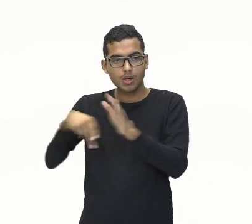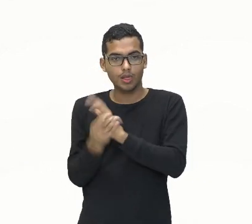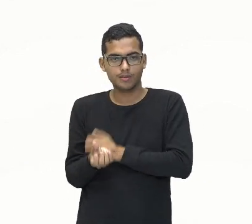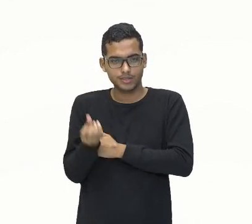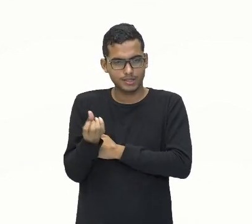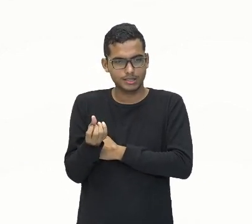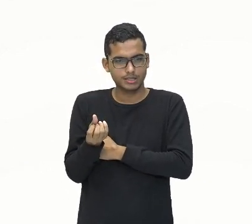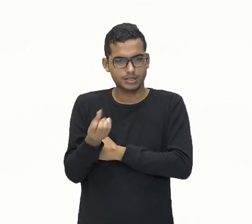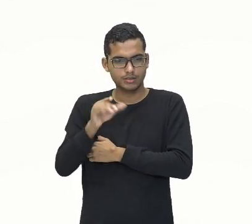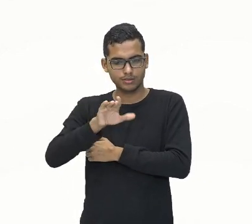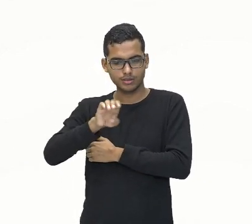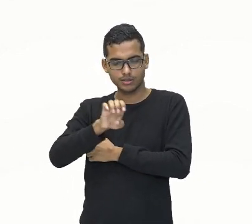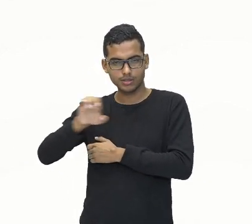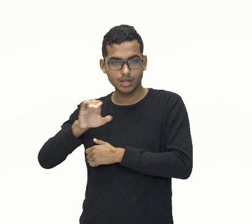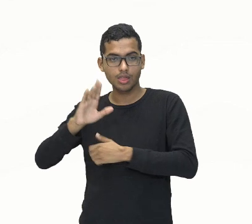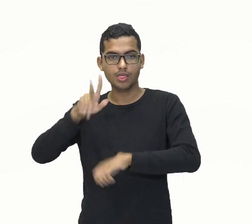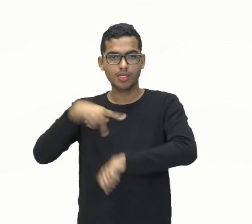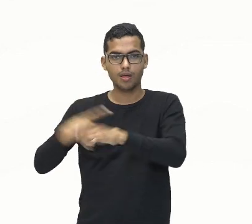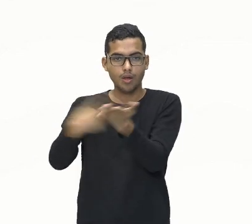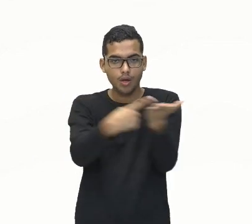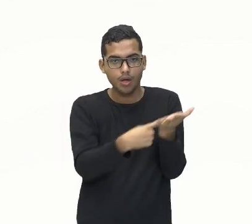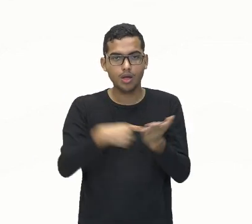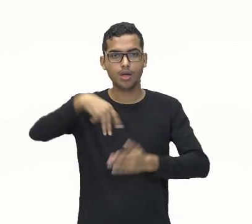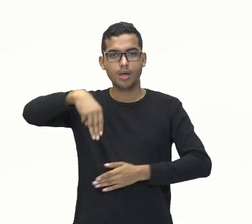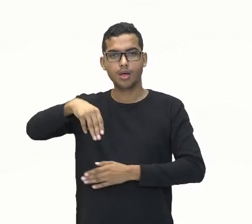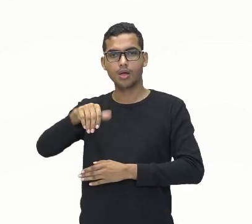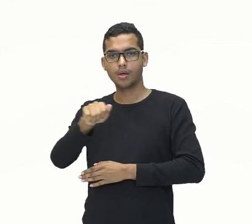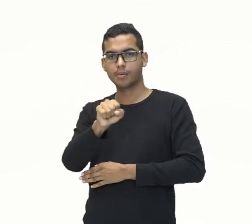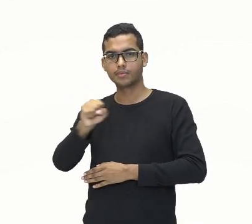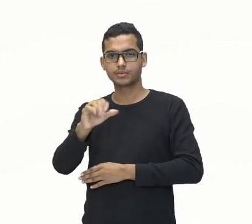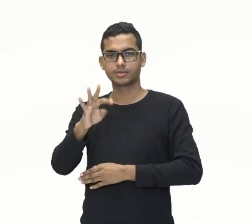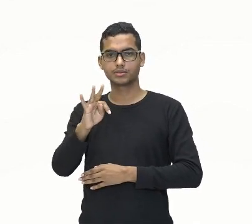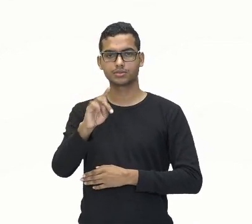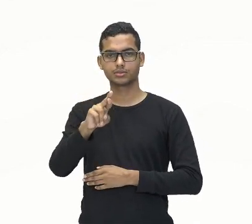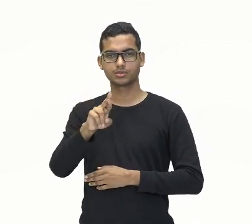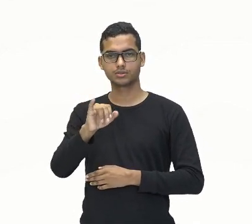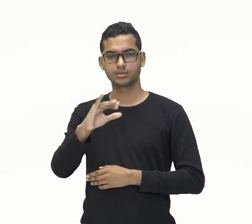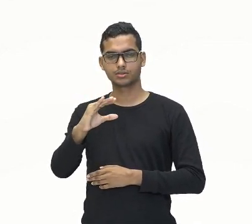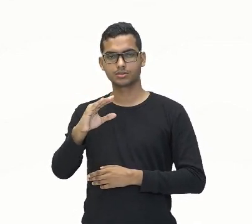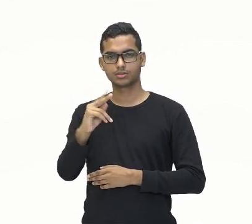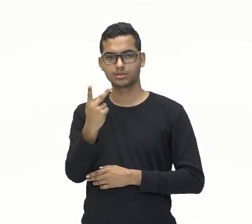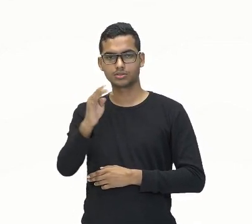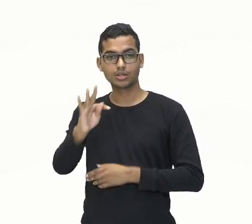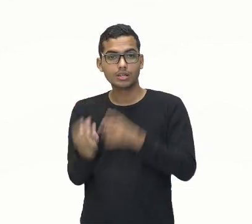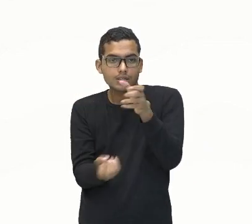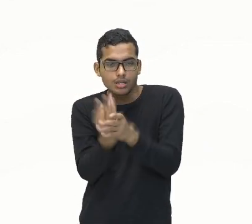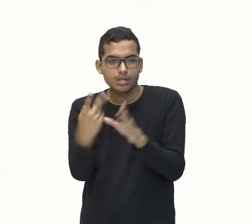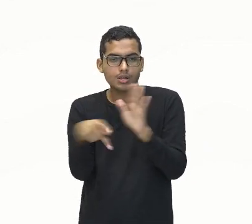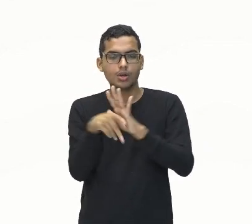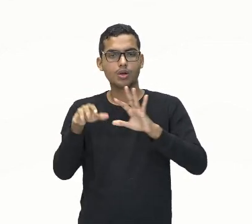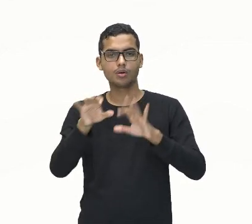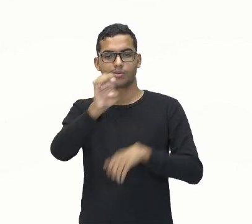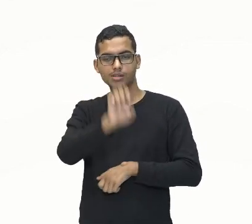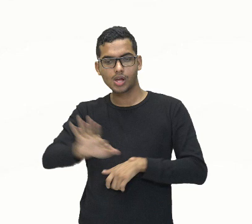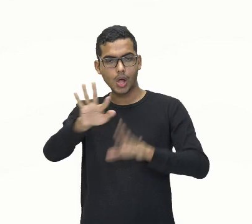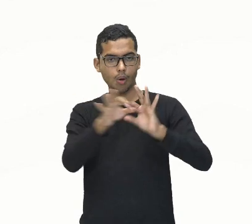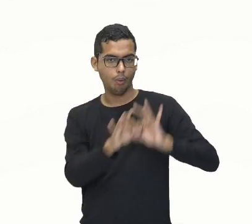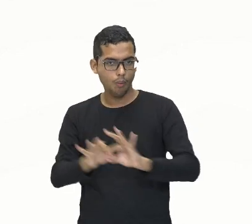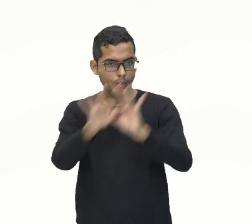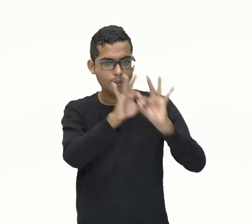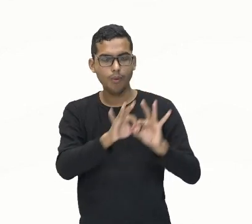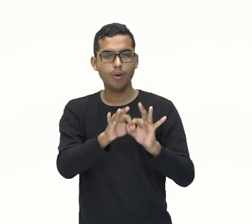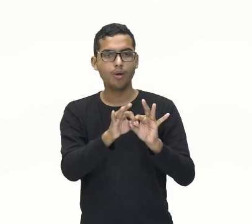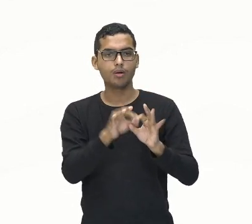pouco, através do Tratado de Maastricht, de 1992, se criou a União Europeia, que,